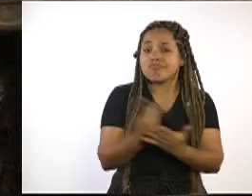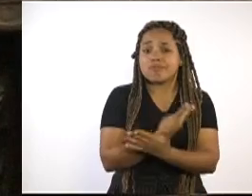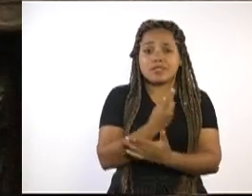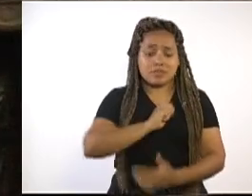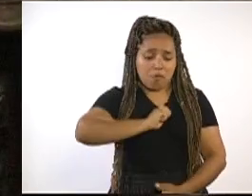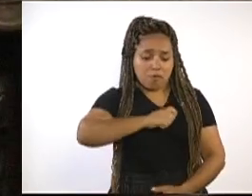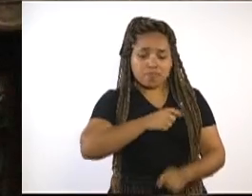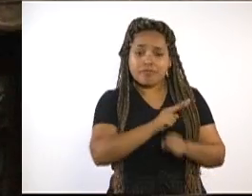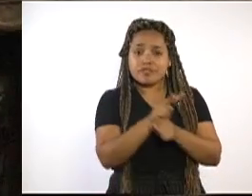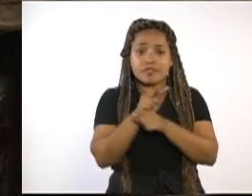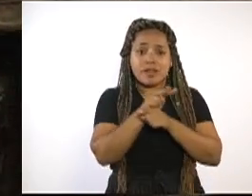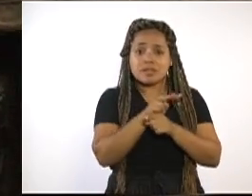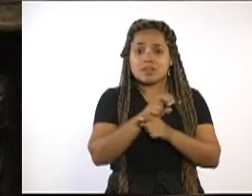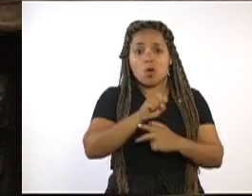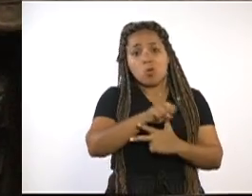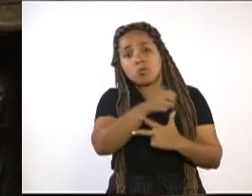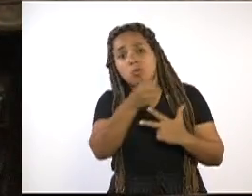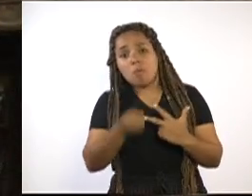do poder público.